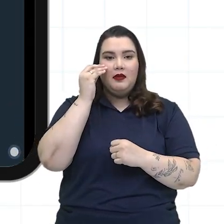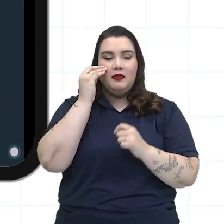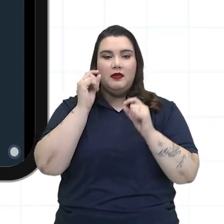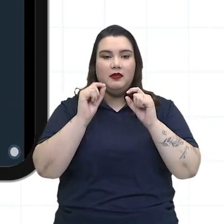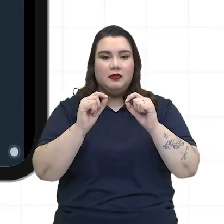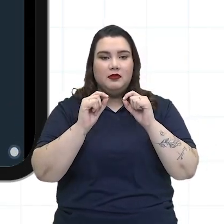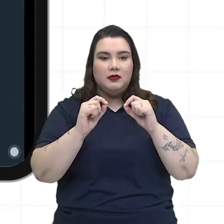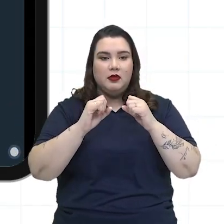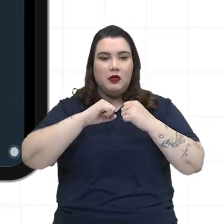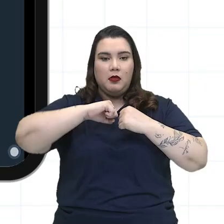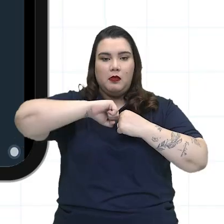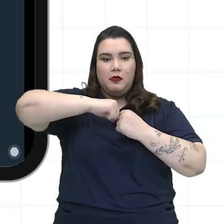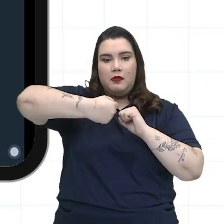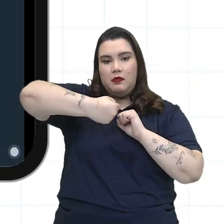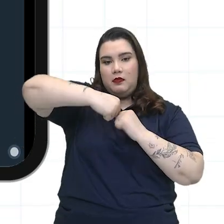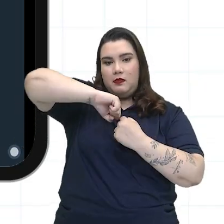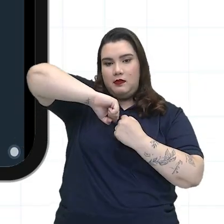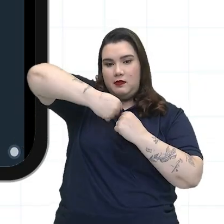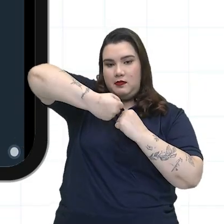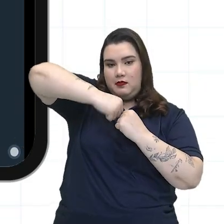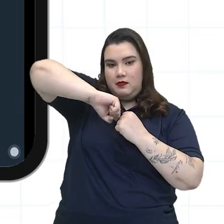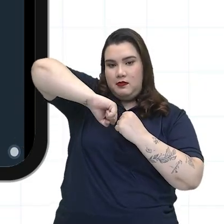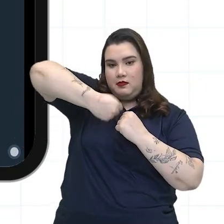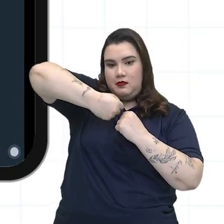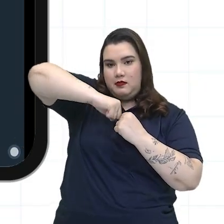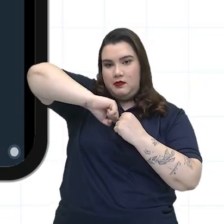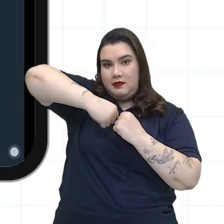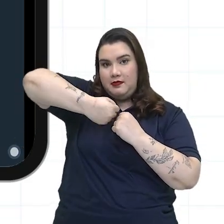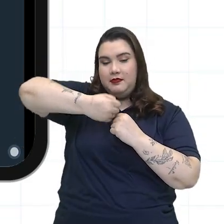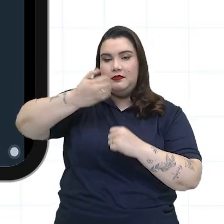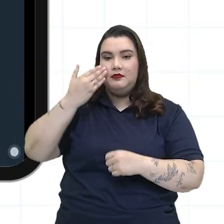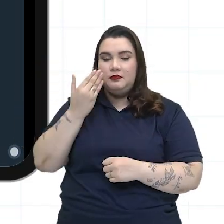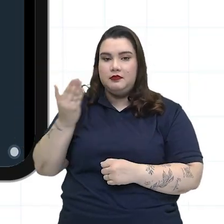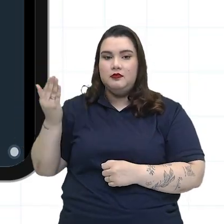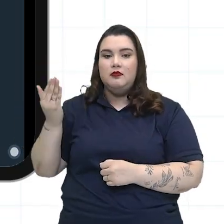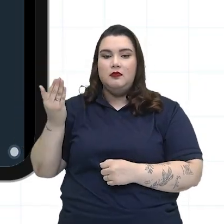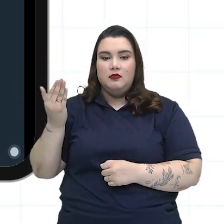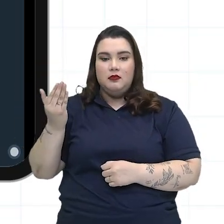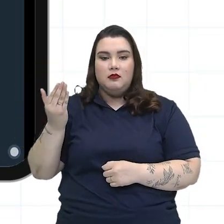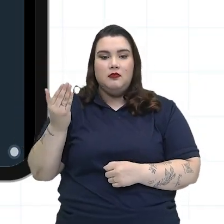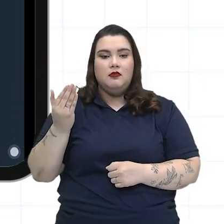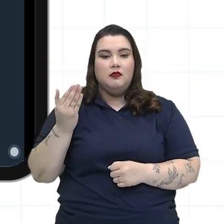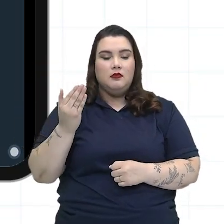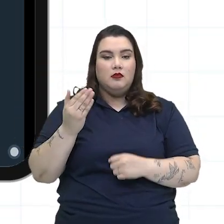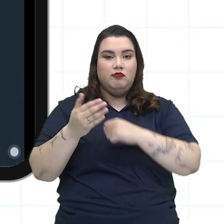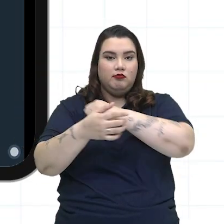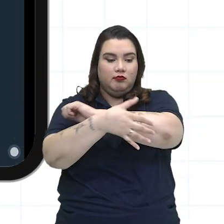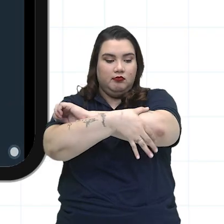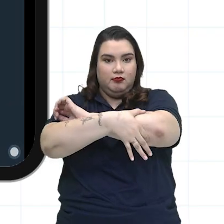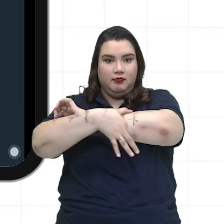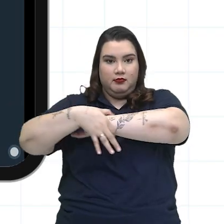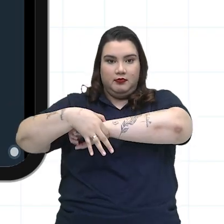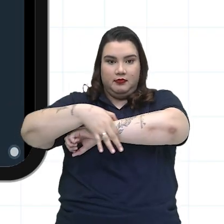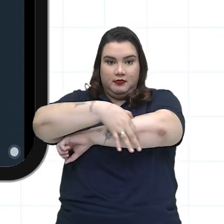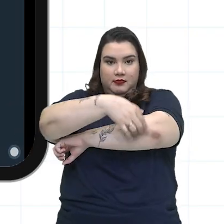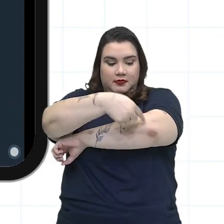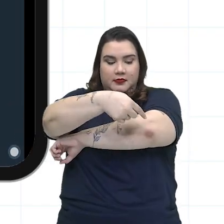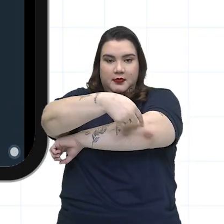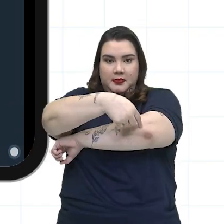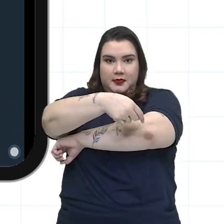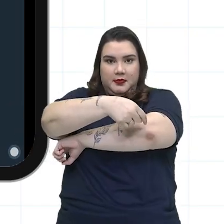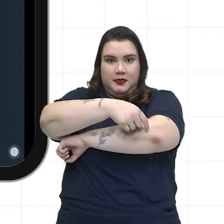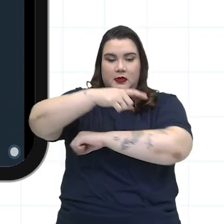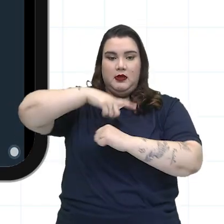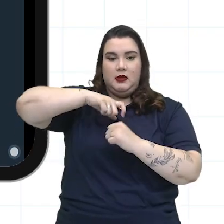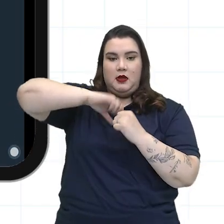ó, rotacionando, é o quê? Nosso, né, cotovelo, certo? Então,